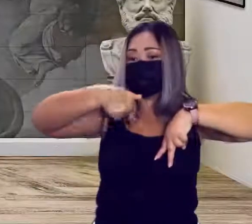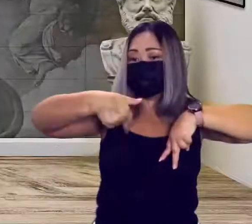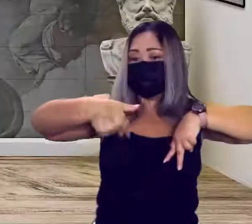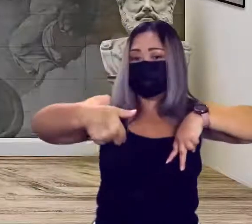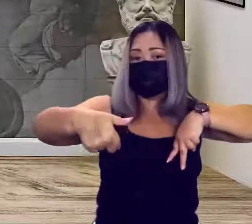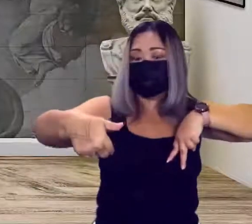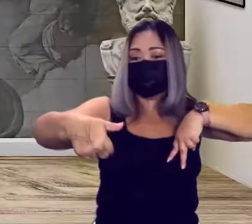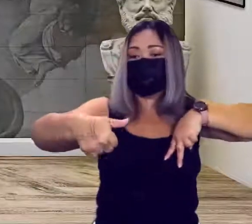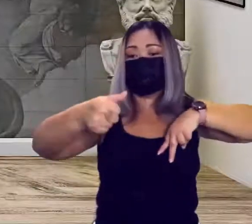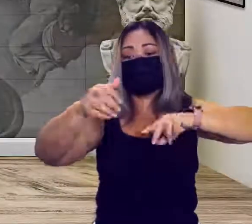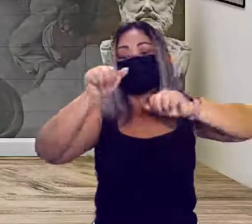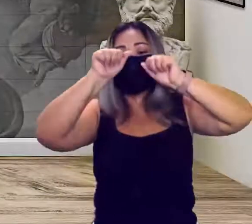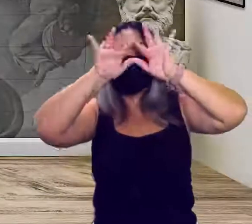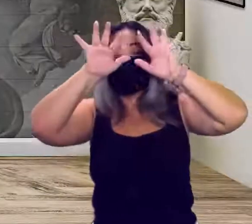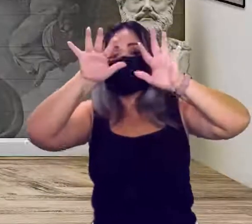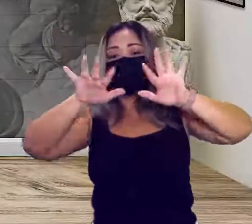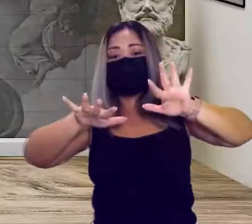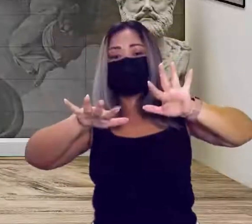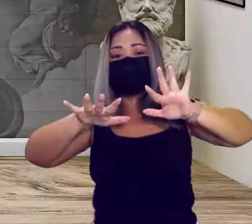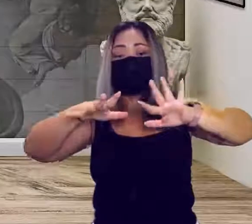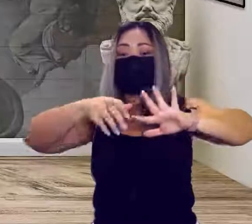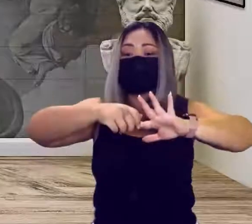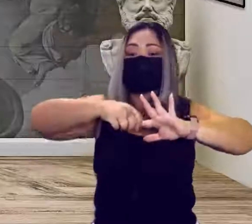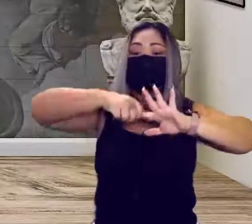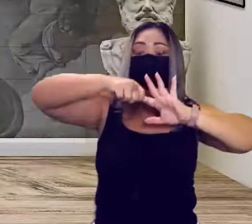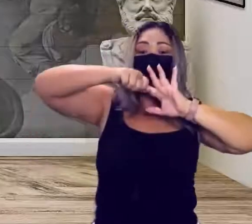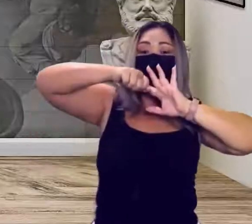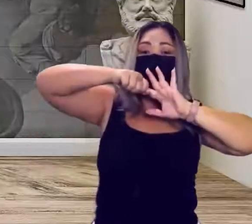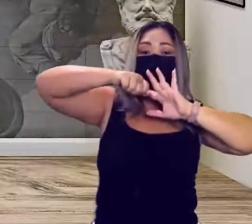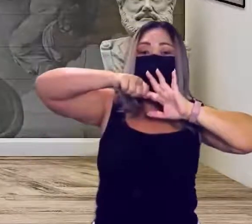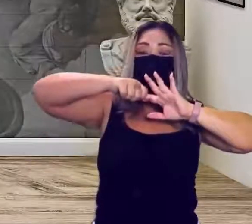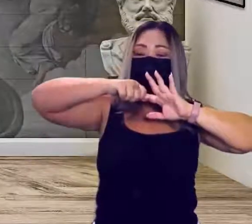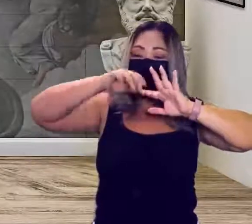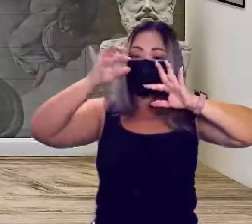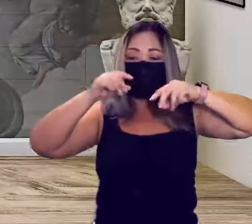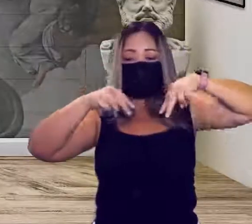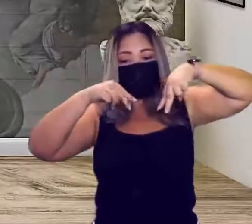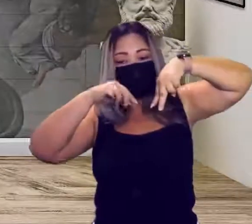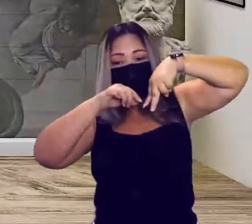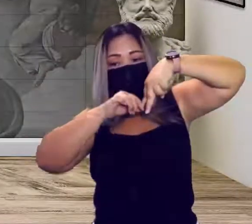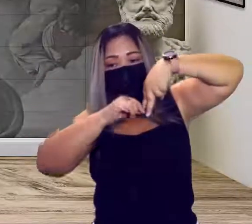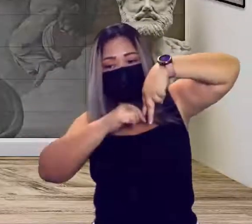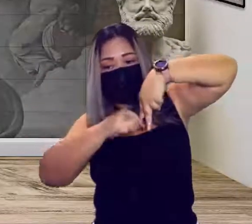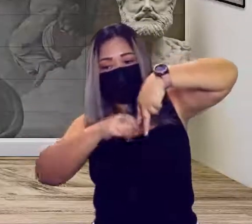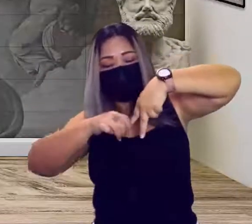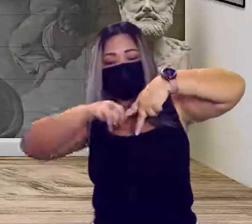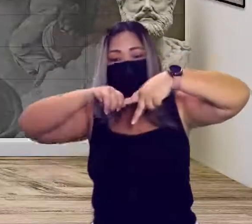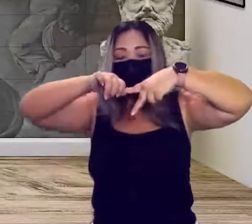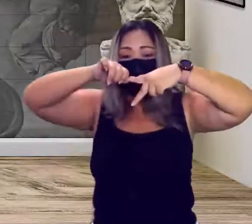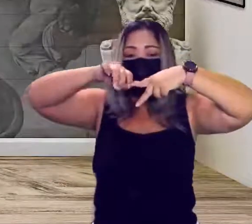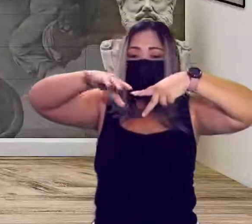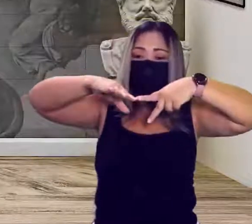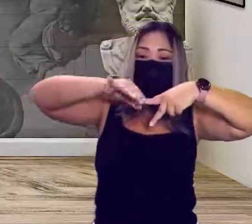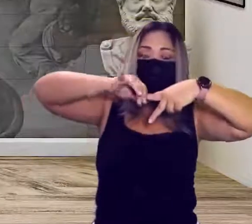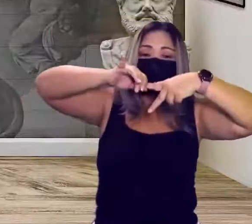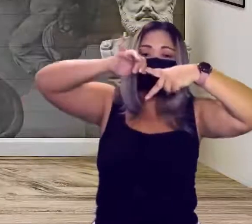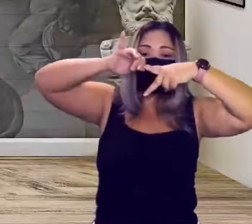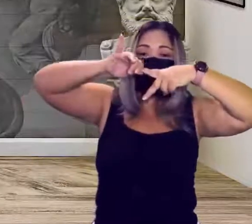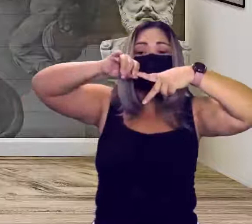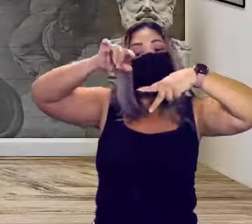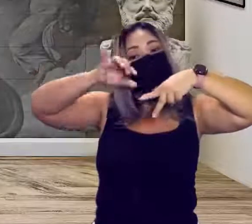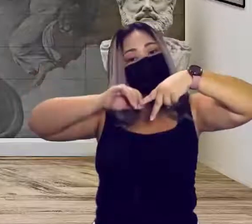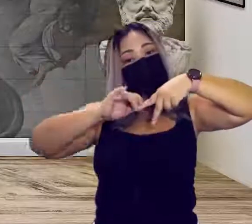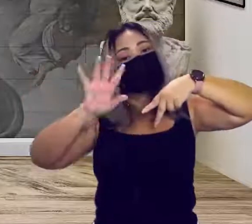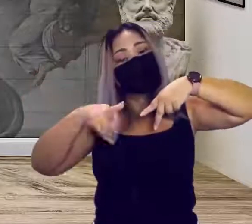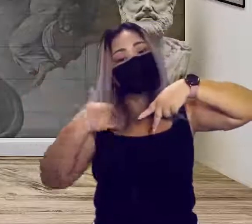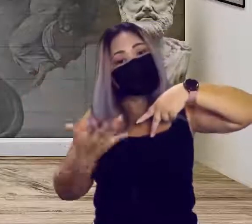para abençoar, ela segurou ele pelo calcanhar. Aí a única parte que não molhou no rio para pegar a imortalidade foi o